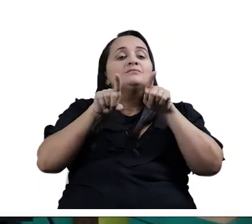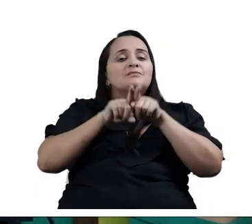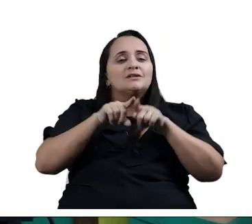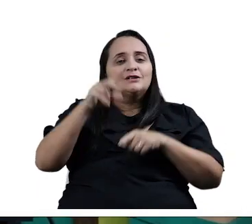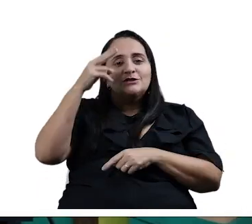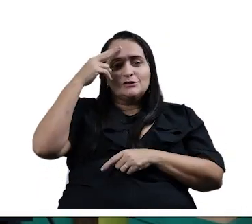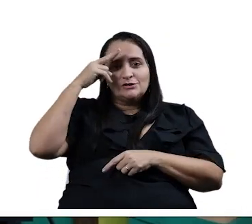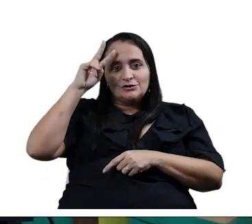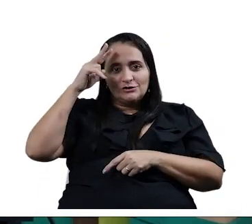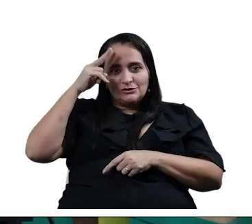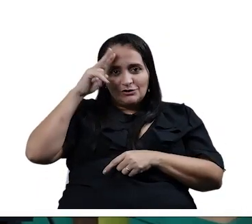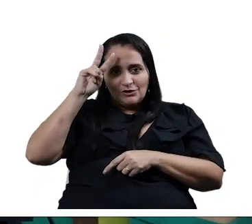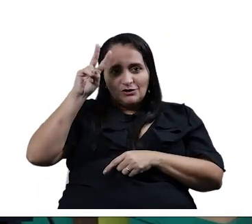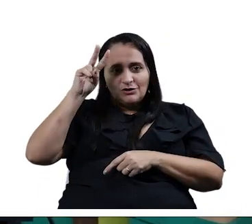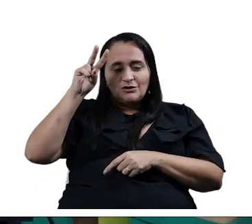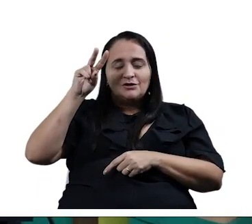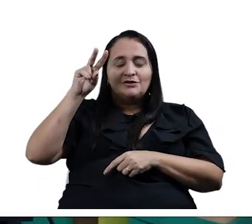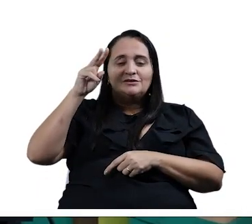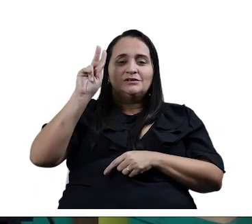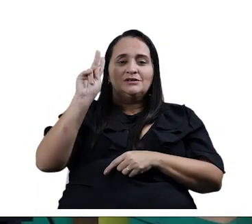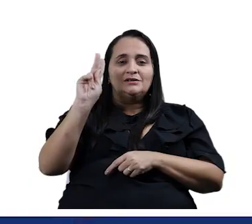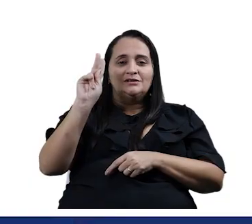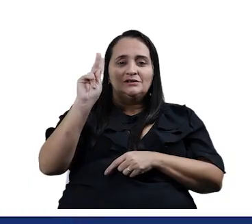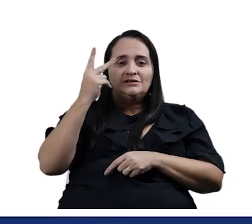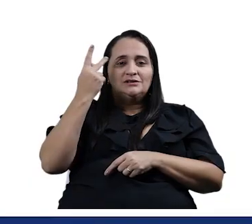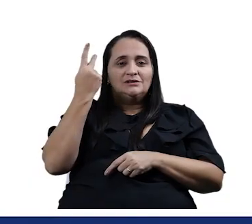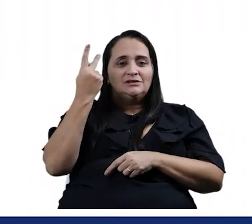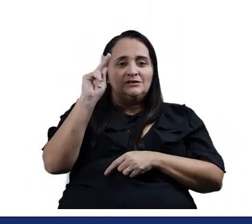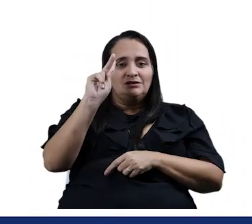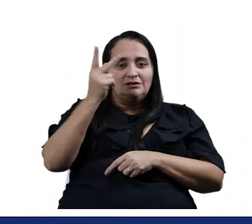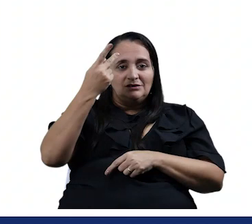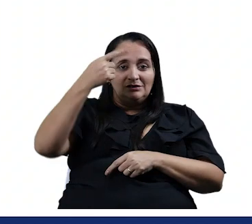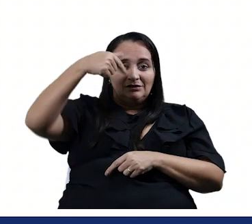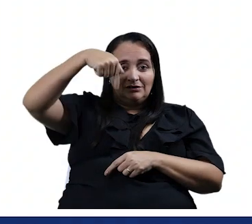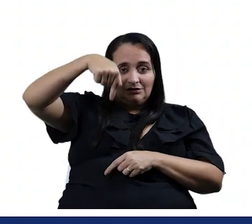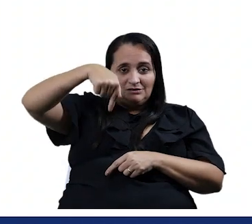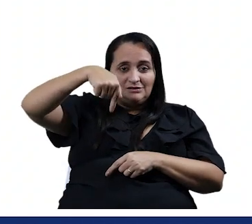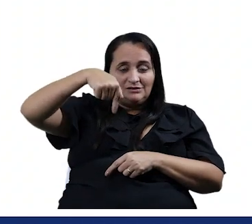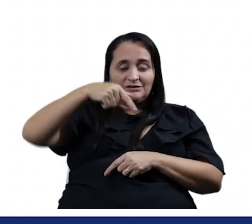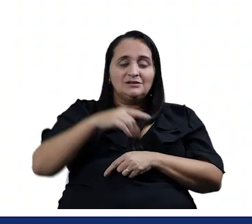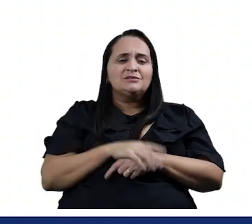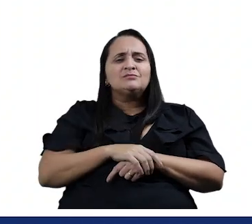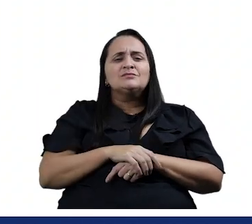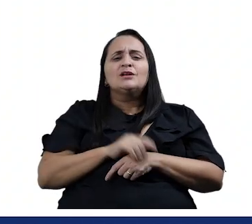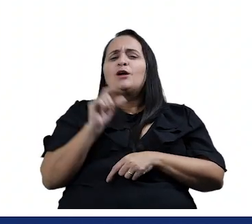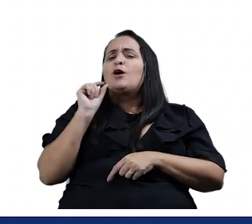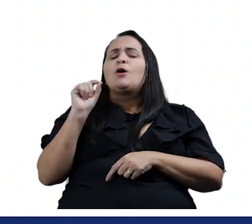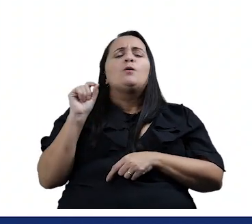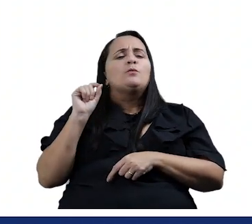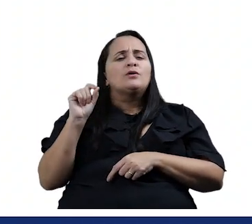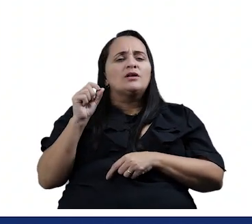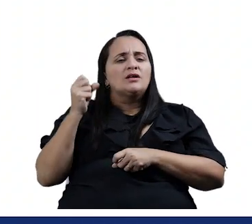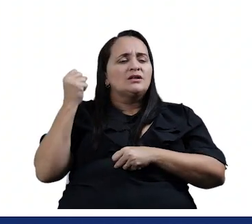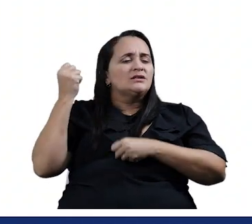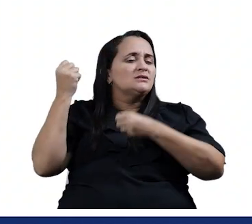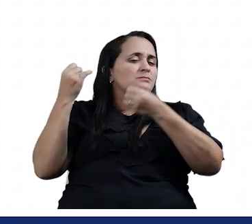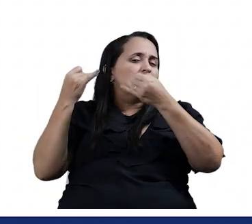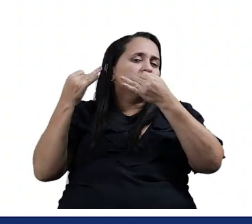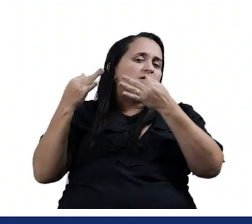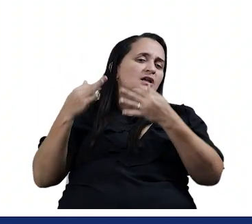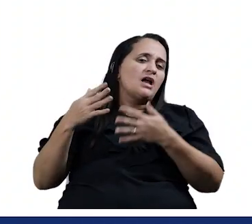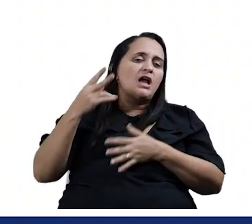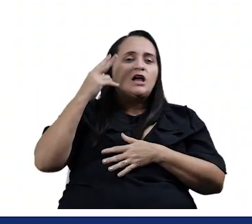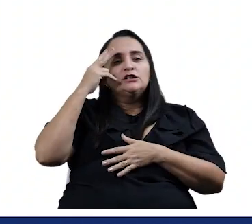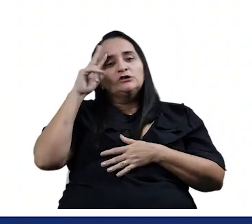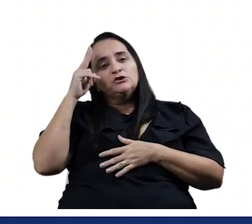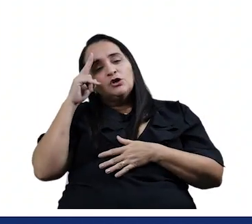em quadrinhos, que foi uma das nossas últimas aulas. As histórias em quadrinhos é o nome dado à arte de